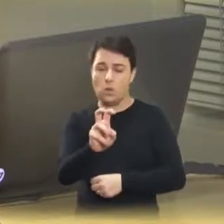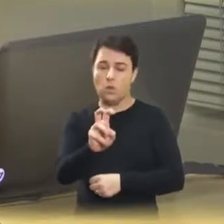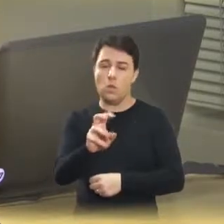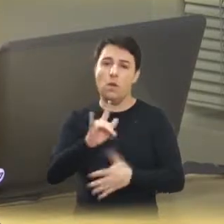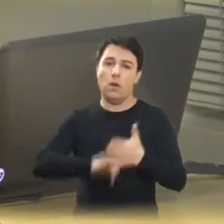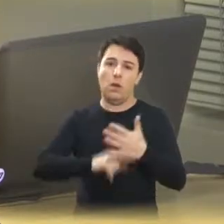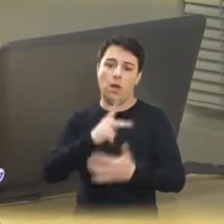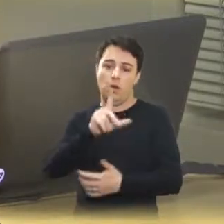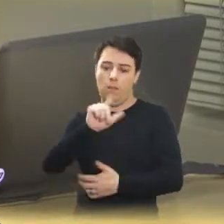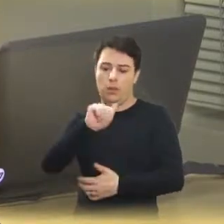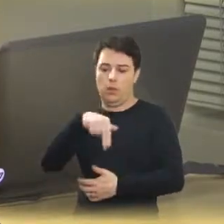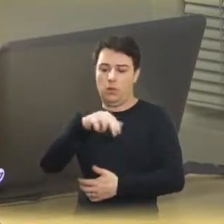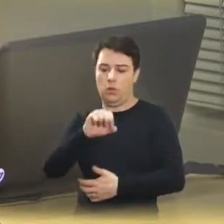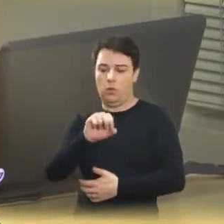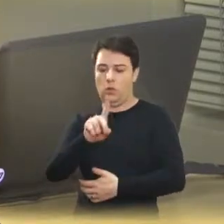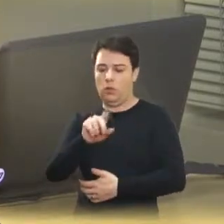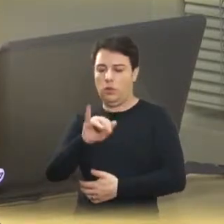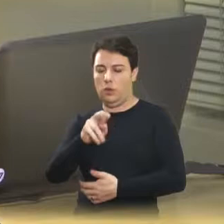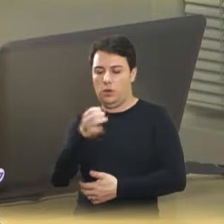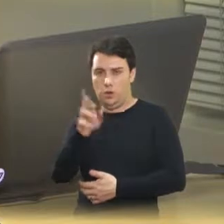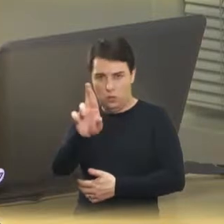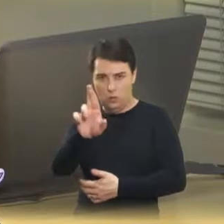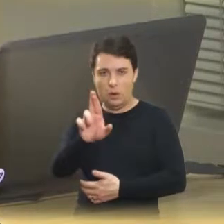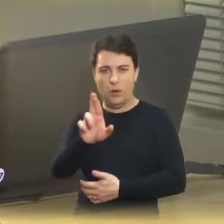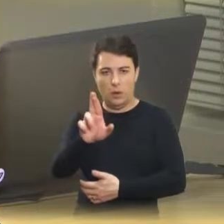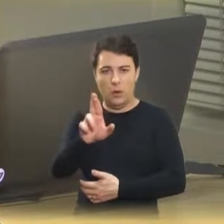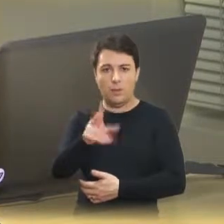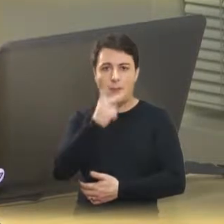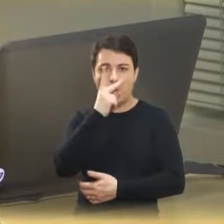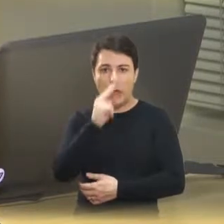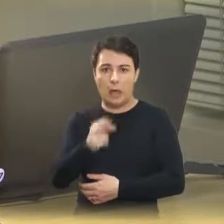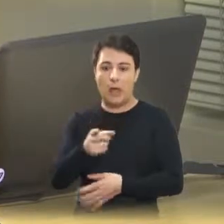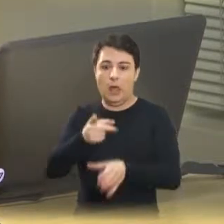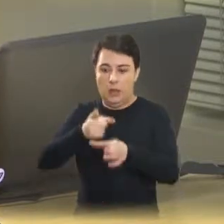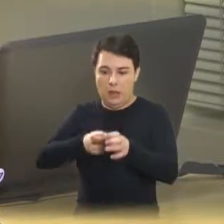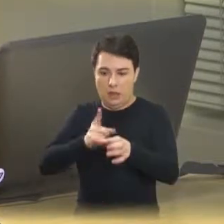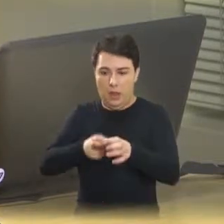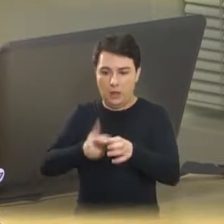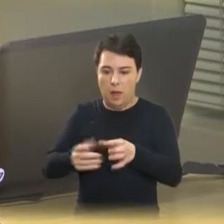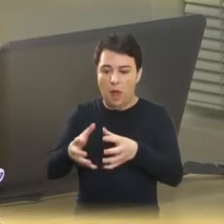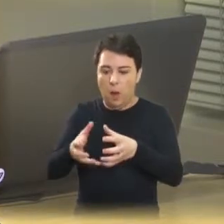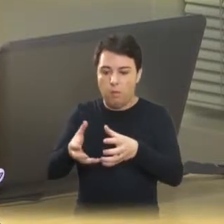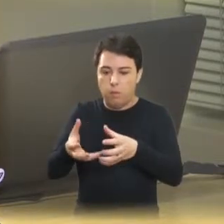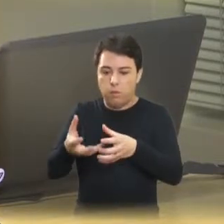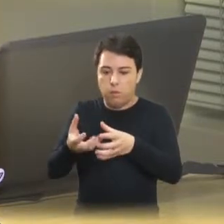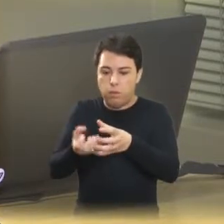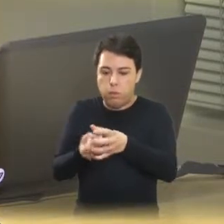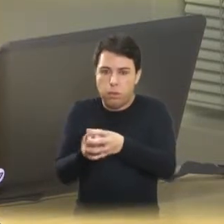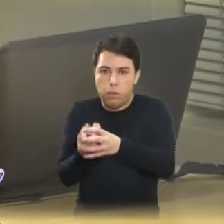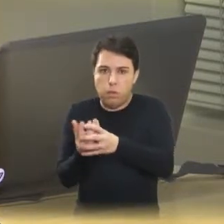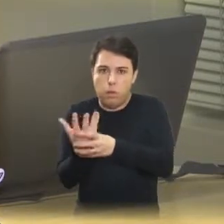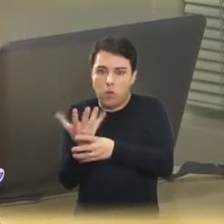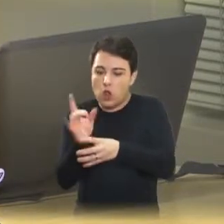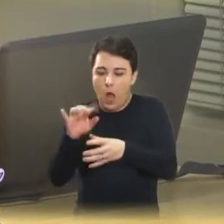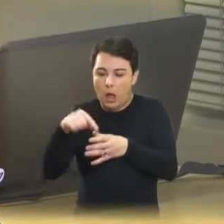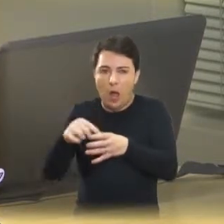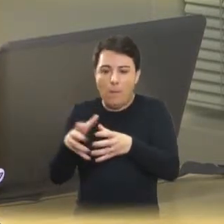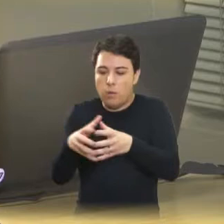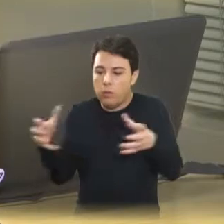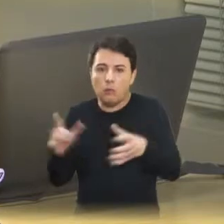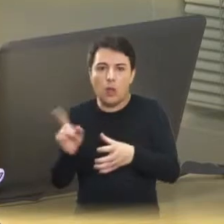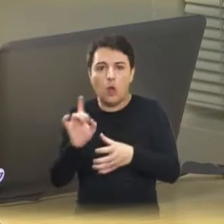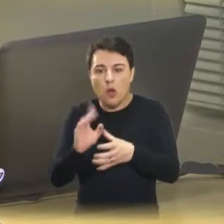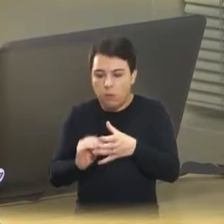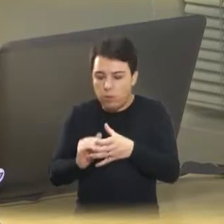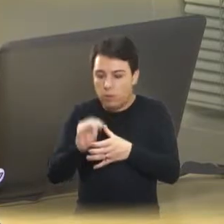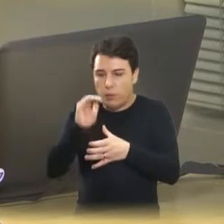ele acabou fazendo com que a cidade crescesse para dentro. A gente ainda tem vazios urbanos, tem vazios urbanos históricos. Esses